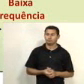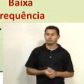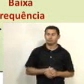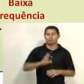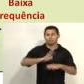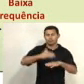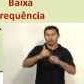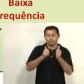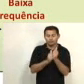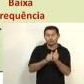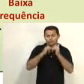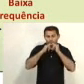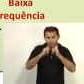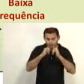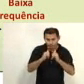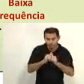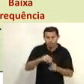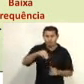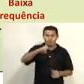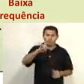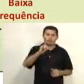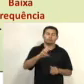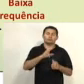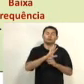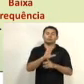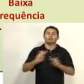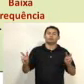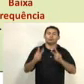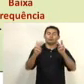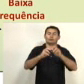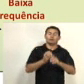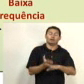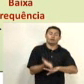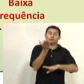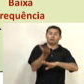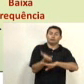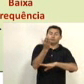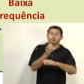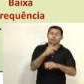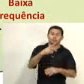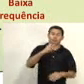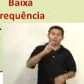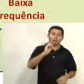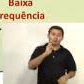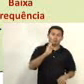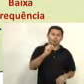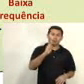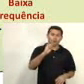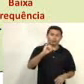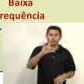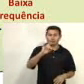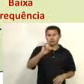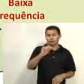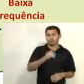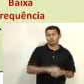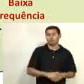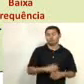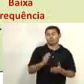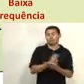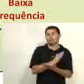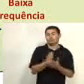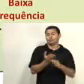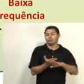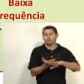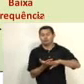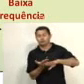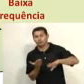quanto mais próximos da média, eu chamo de valores de alta frequência, alta probabilidade de acontecer. E à medida que eu